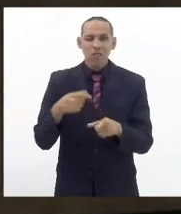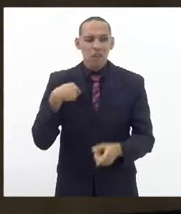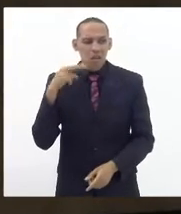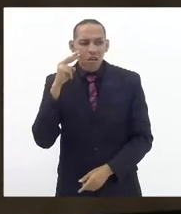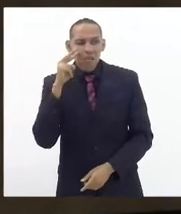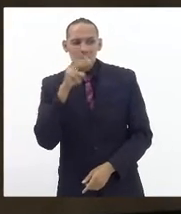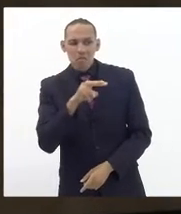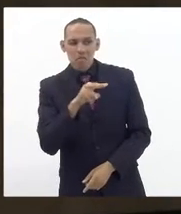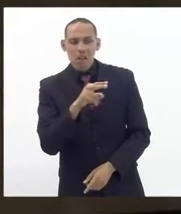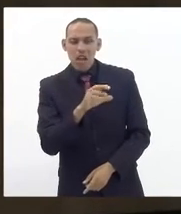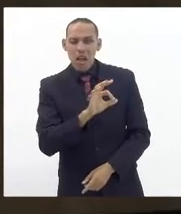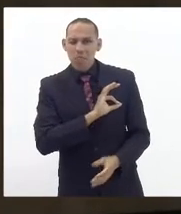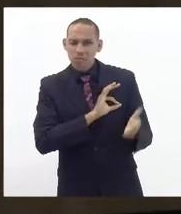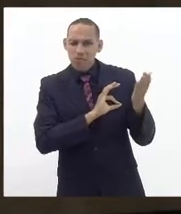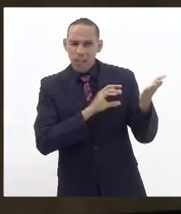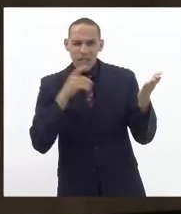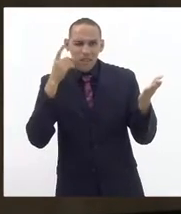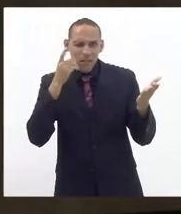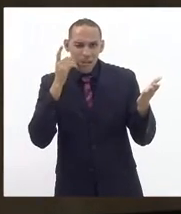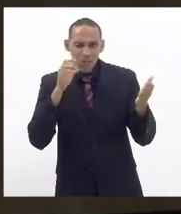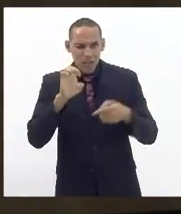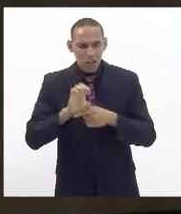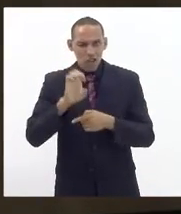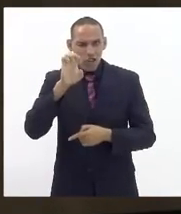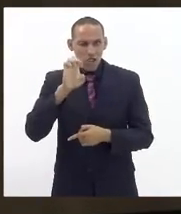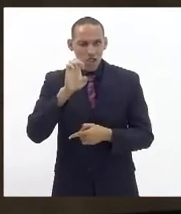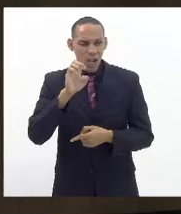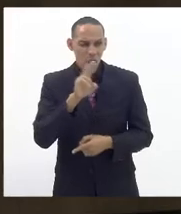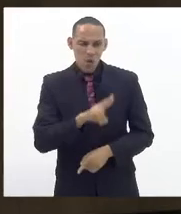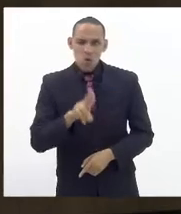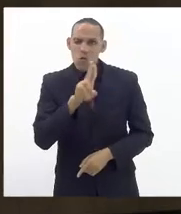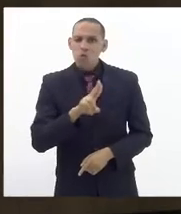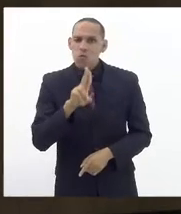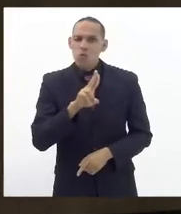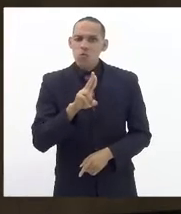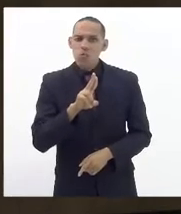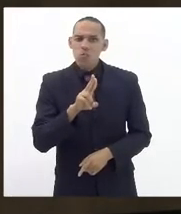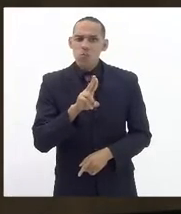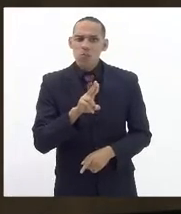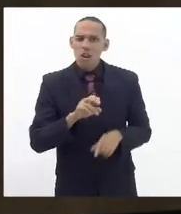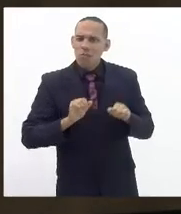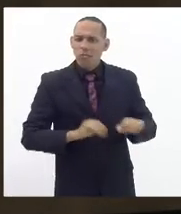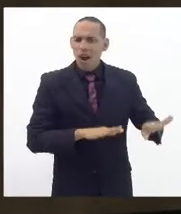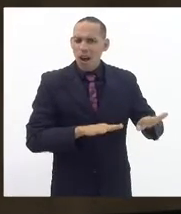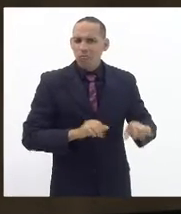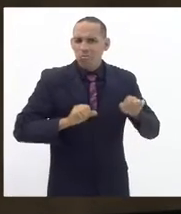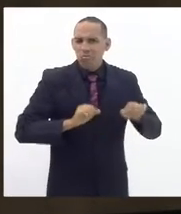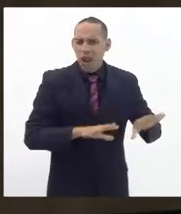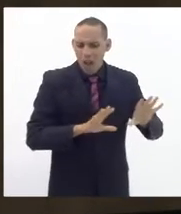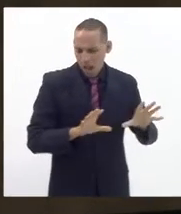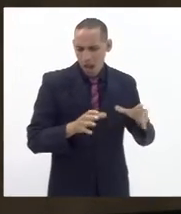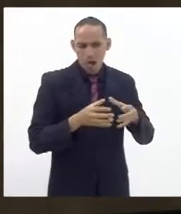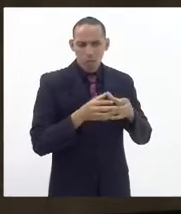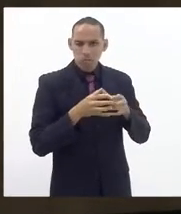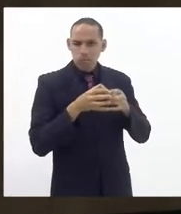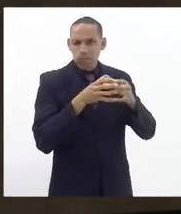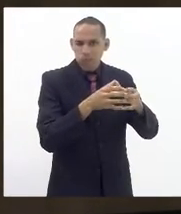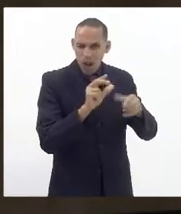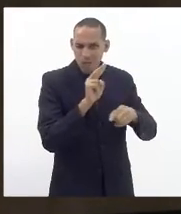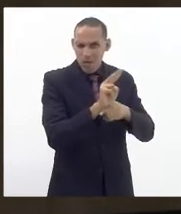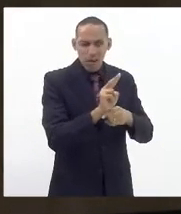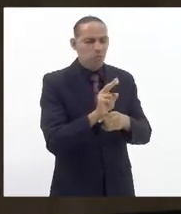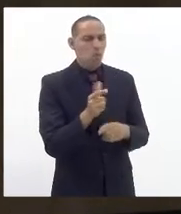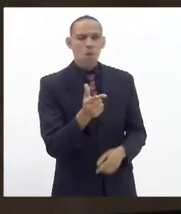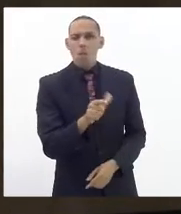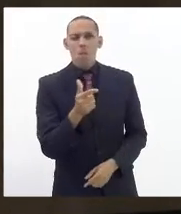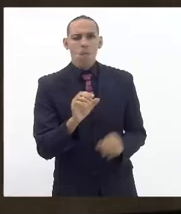deputada Marta Rocha, que é deputada estadual, dispor de um exército, de um batalhão, para garantir a sua segurança.